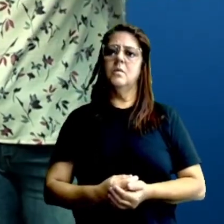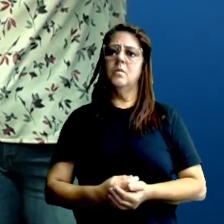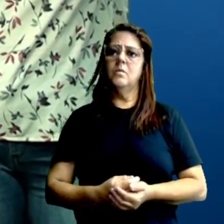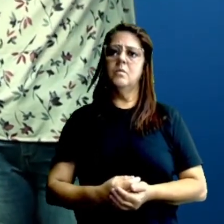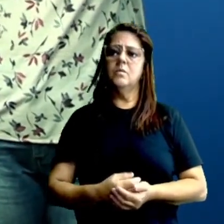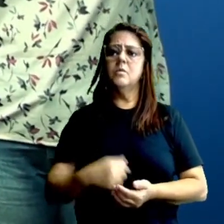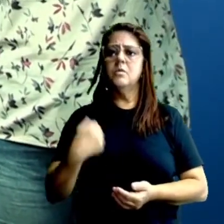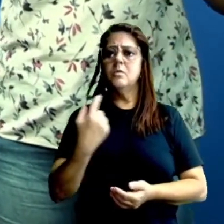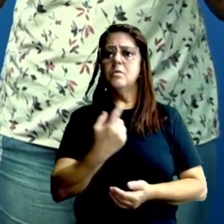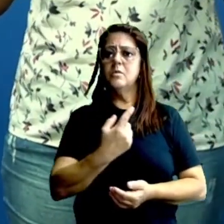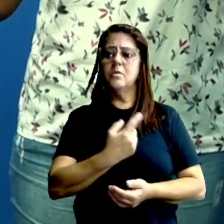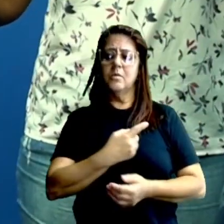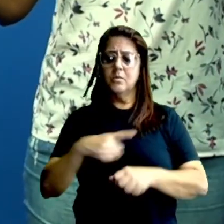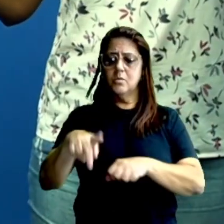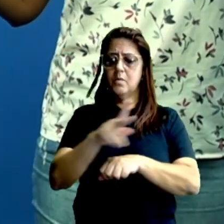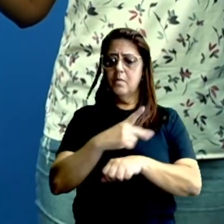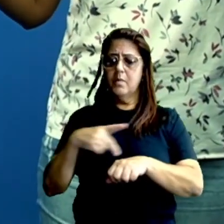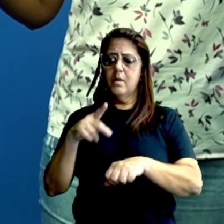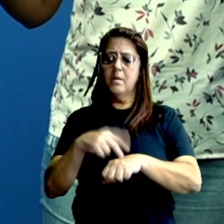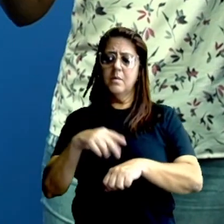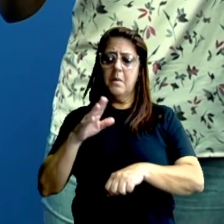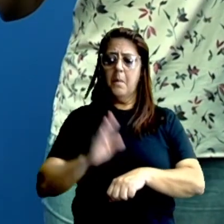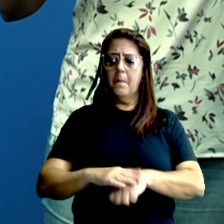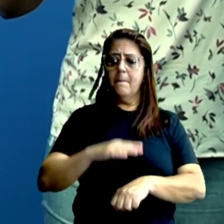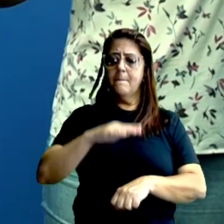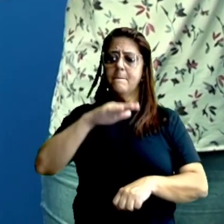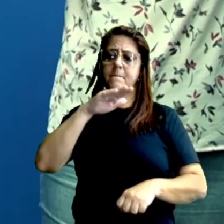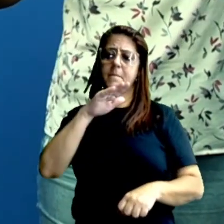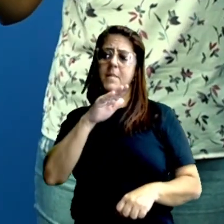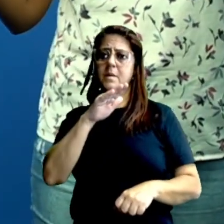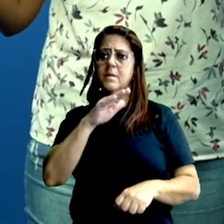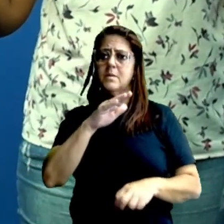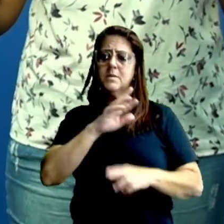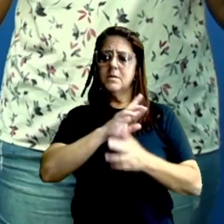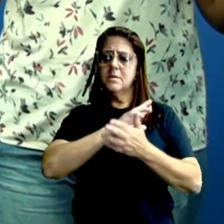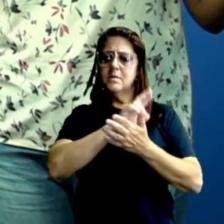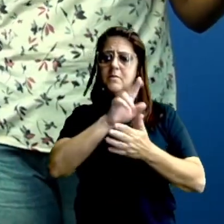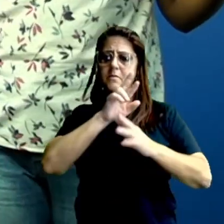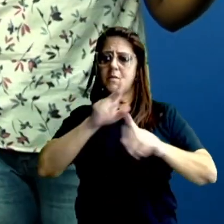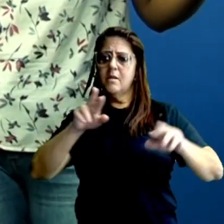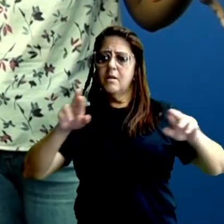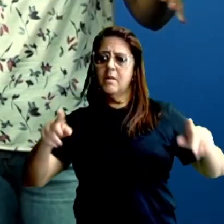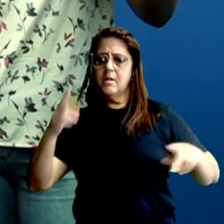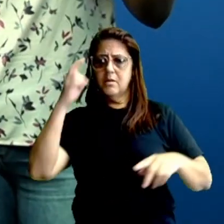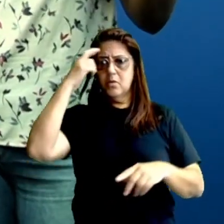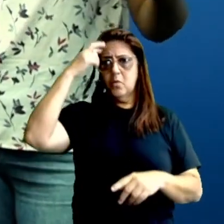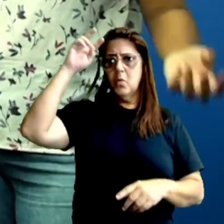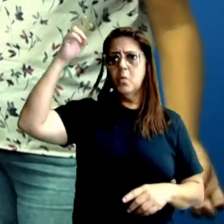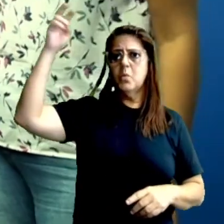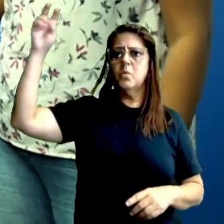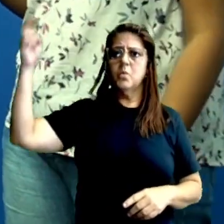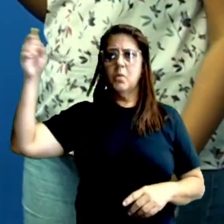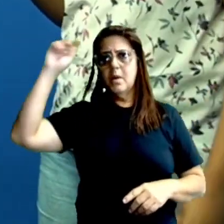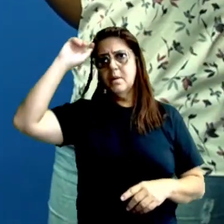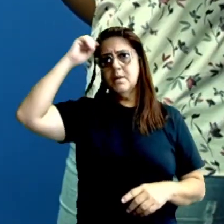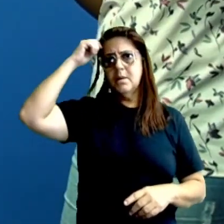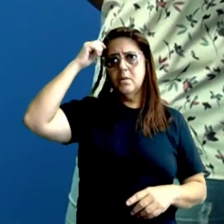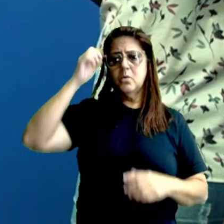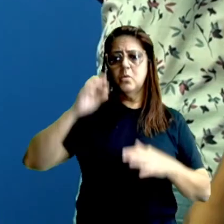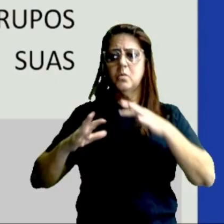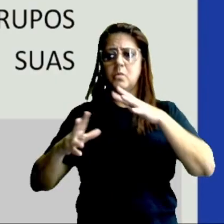então nós somos o país com maior diversidade cultural racial